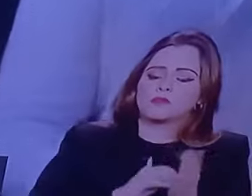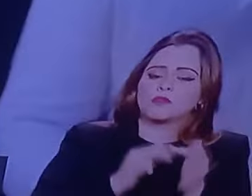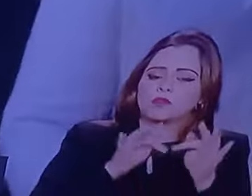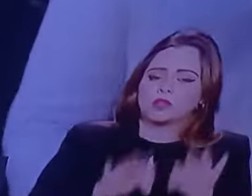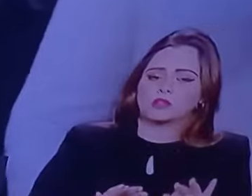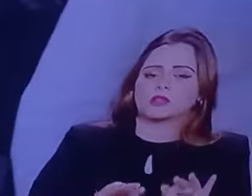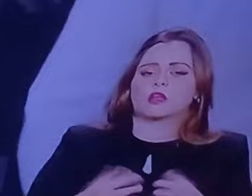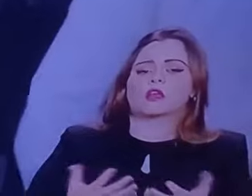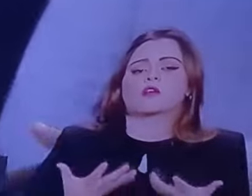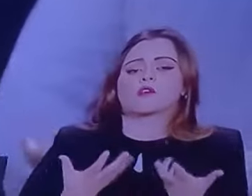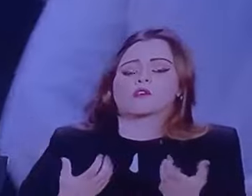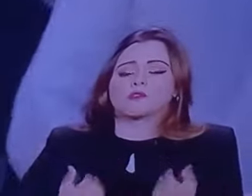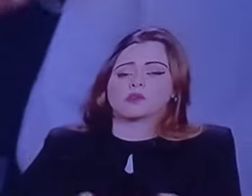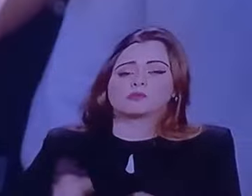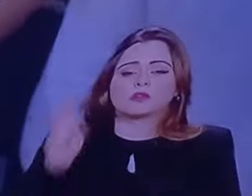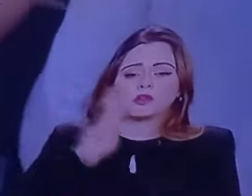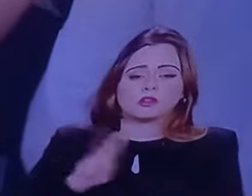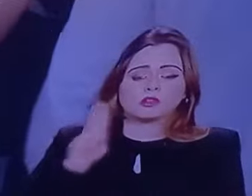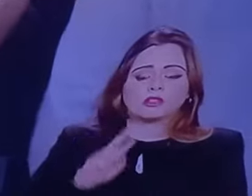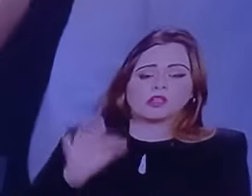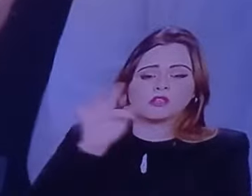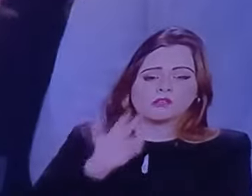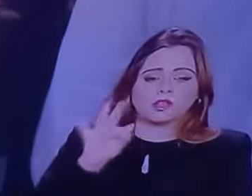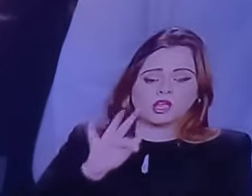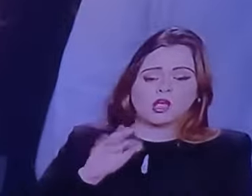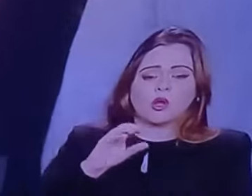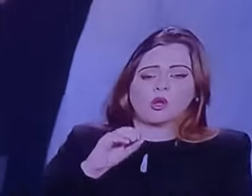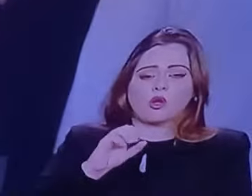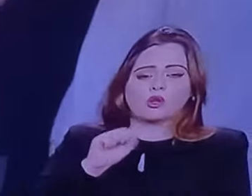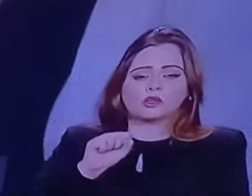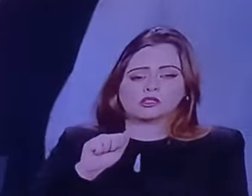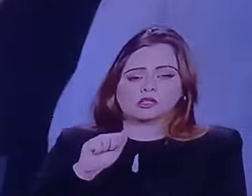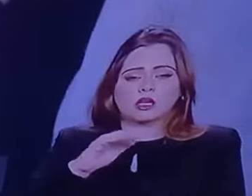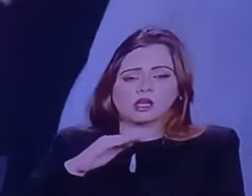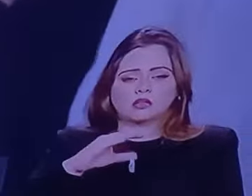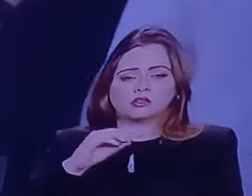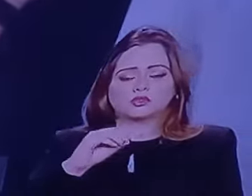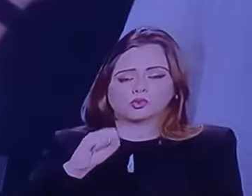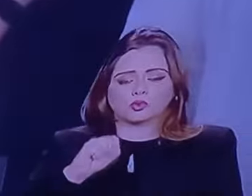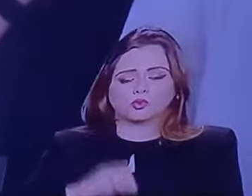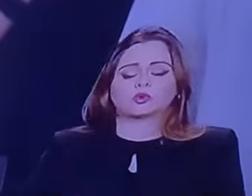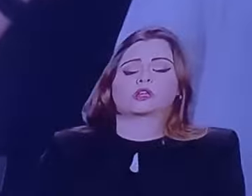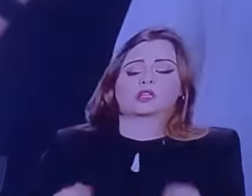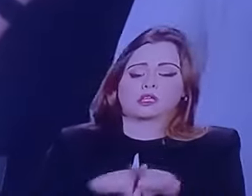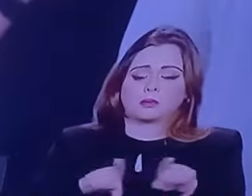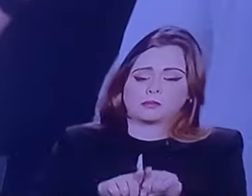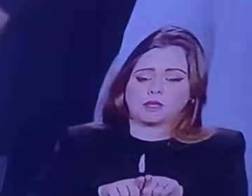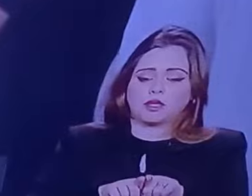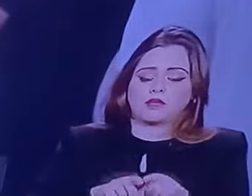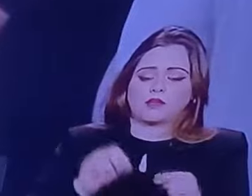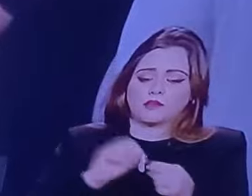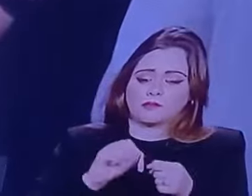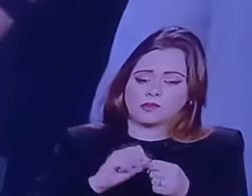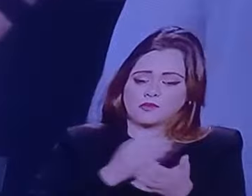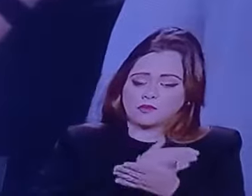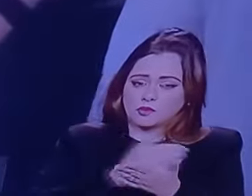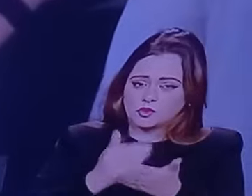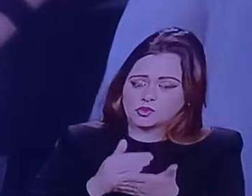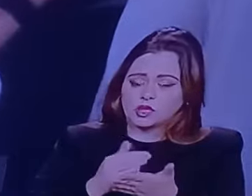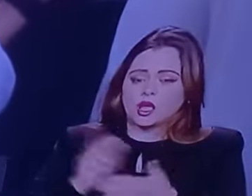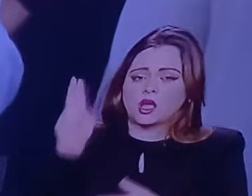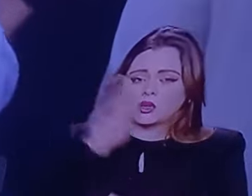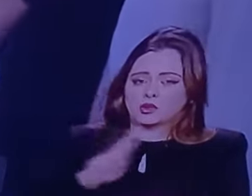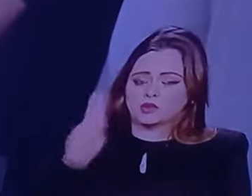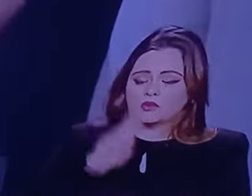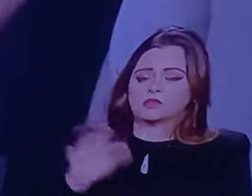inaugurar a Universidade Federal de Osasco. E nós vamos começar a fazer a